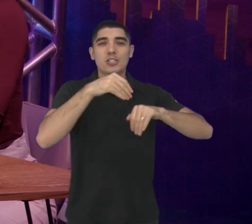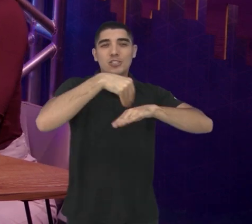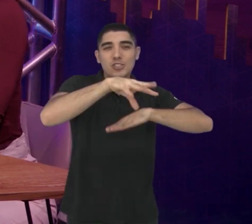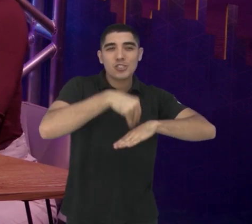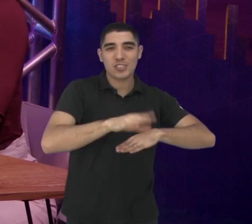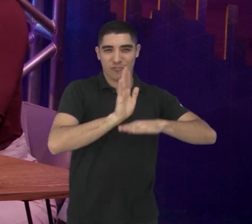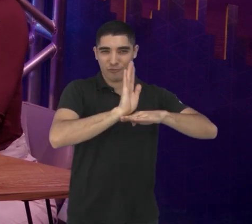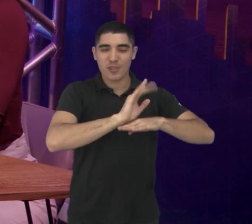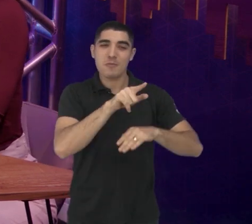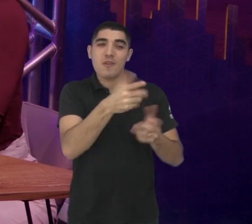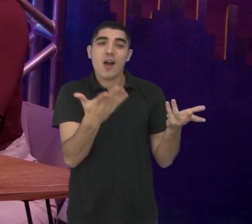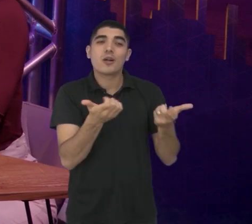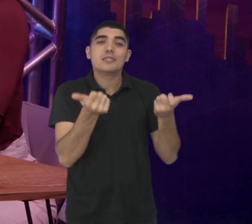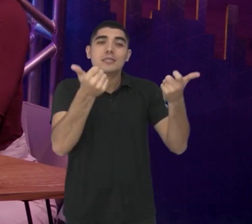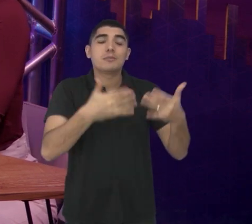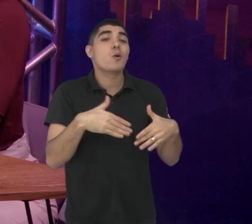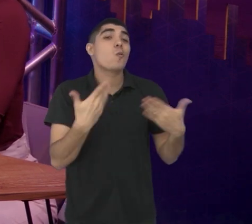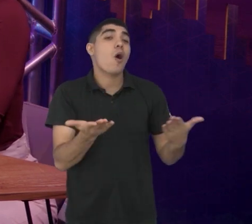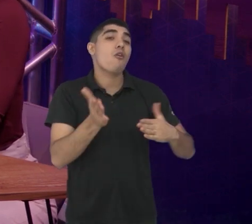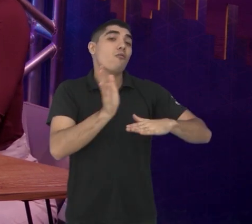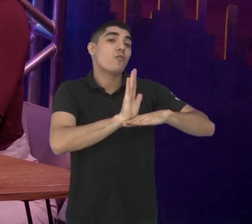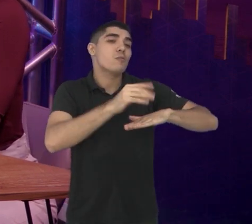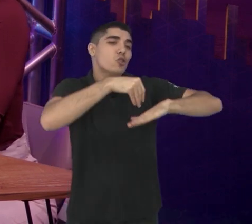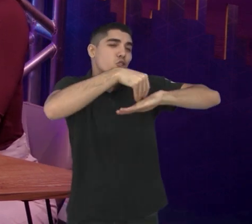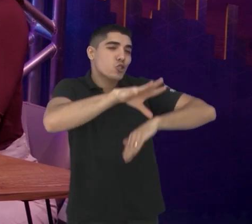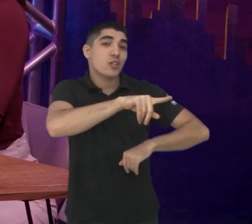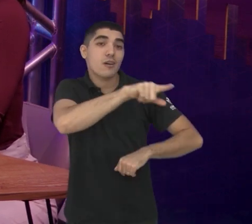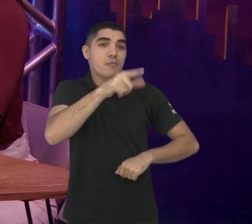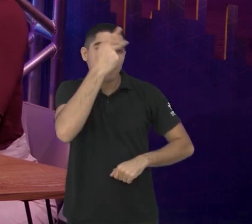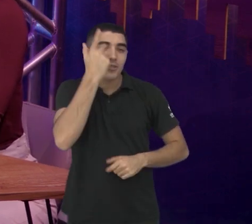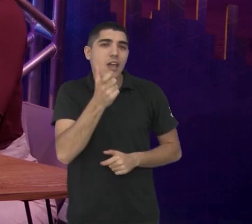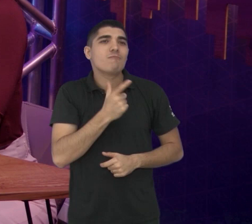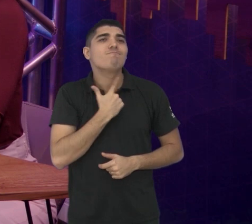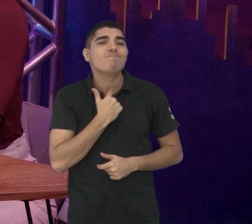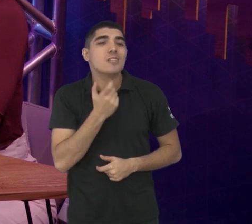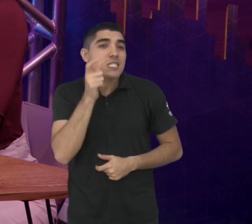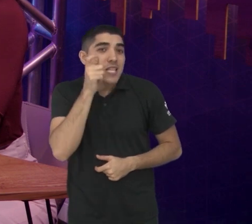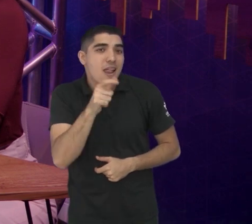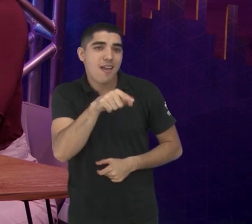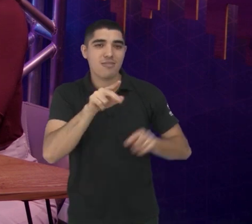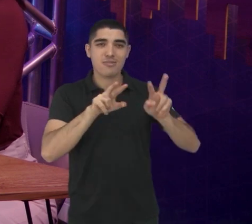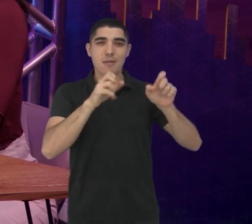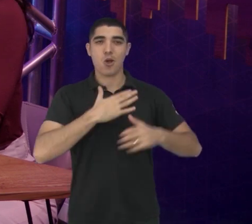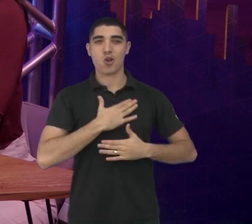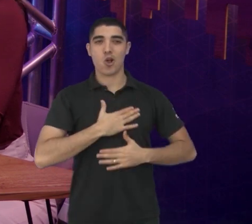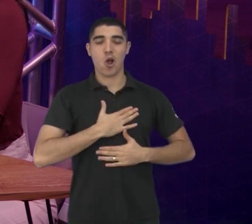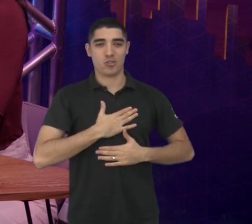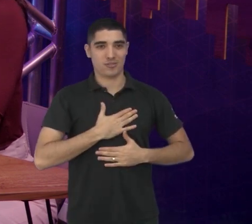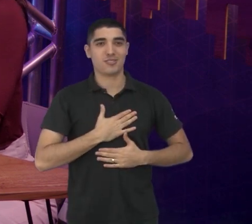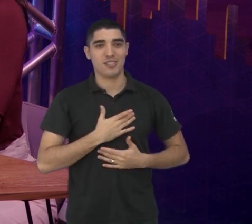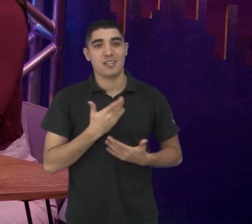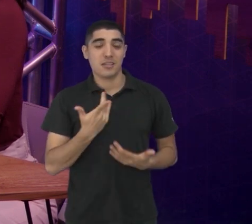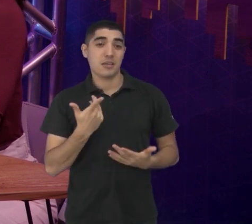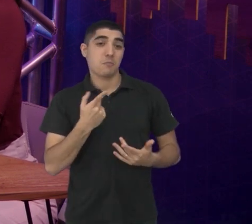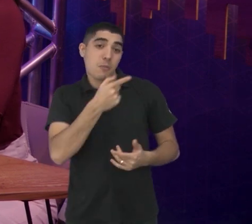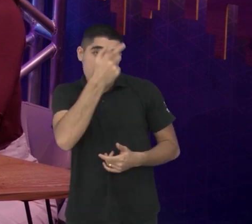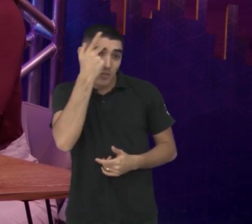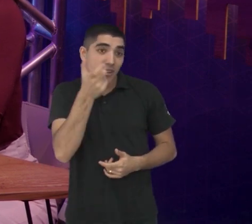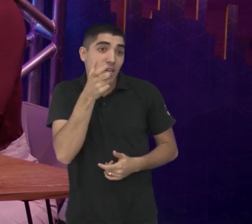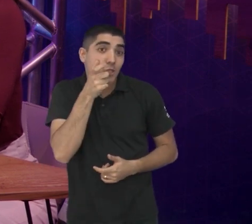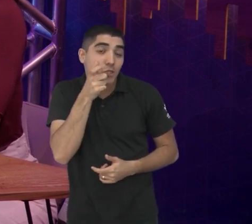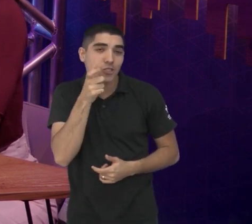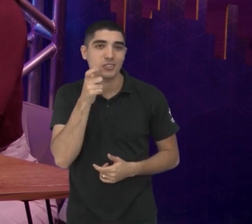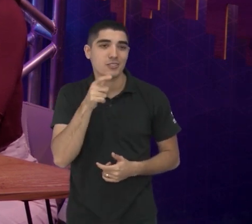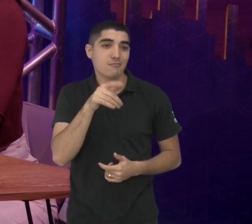grade de programação da TV Câmara, conta pra gente algumas indicações de filmes, então, pra quem se interessa por esse assunto, né, pra quem